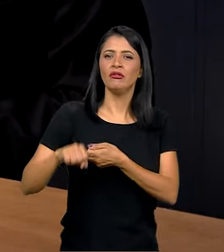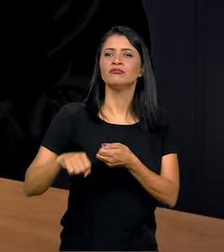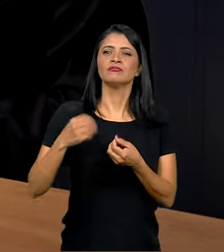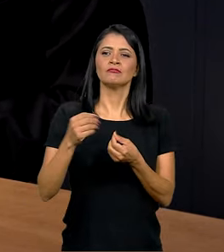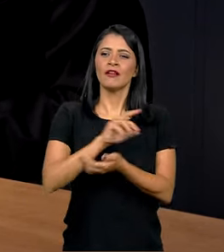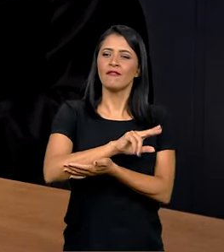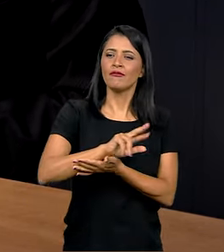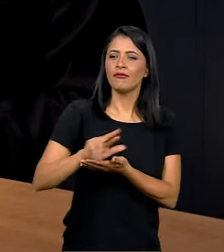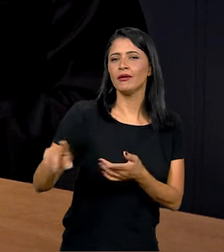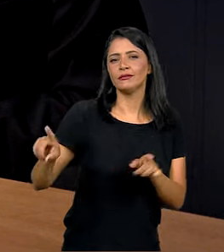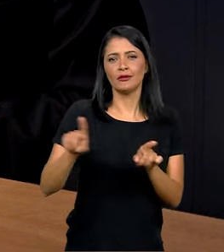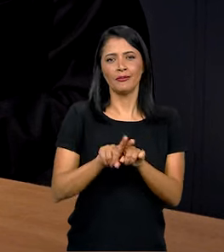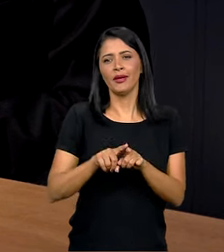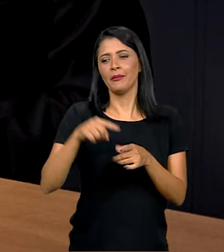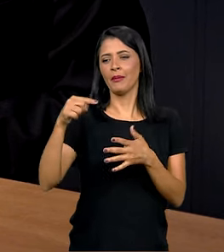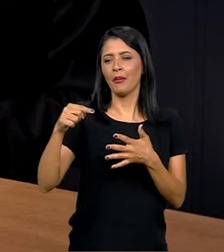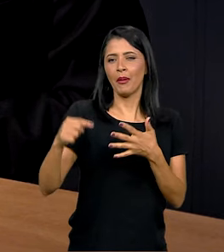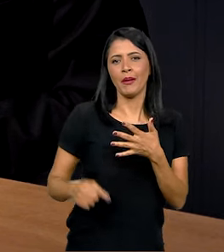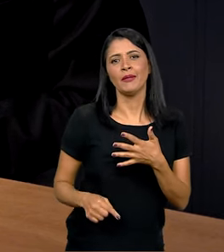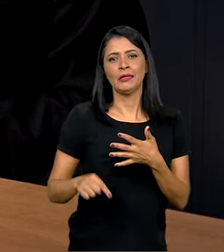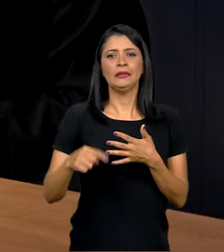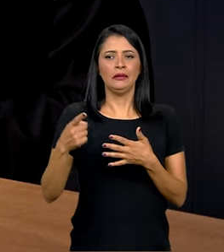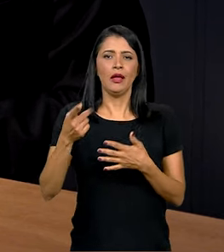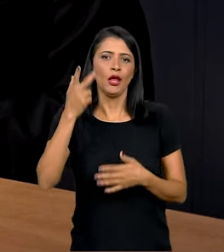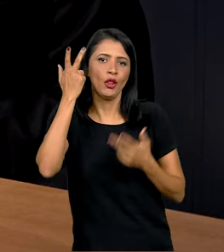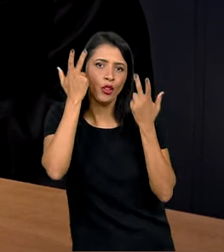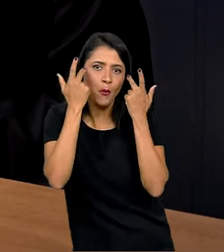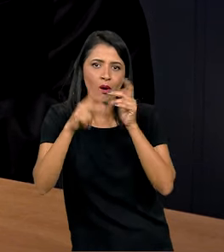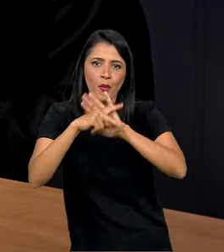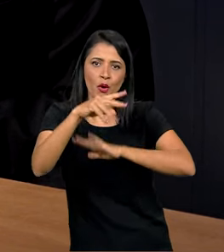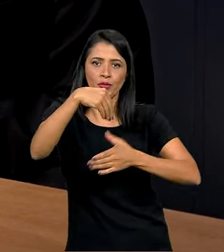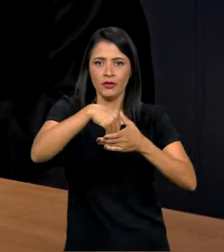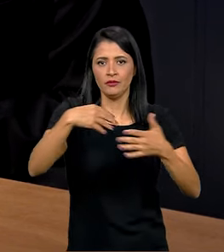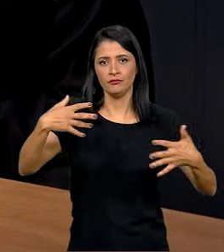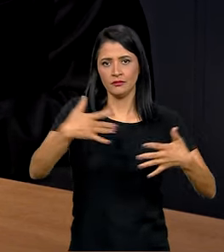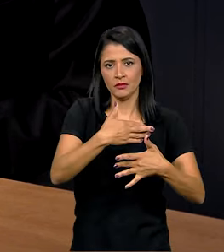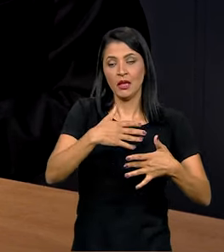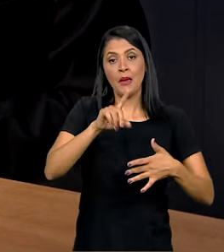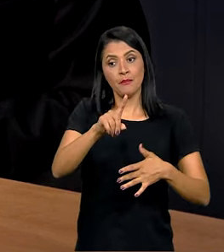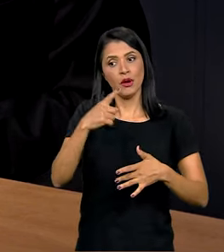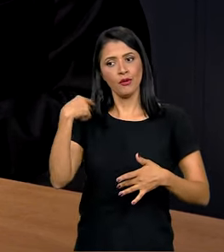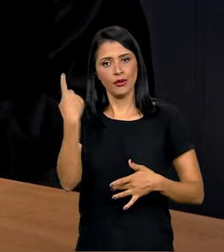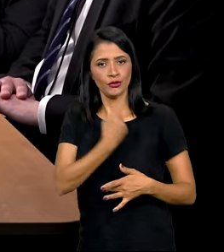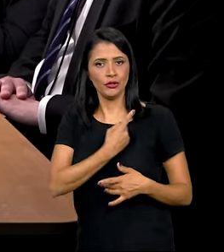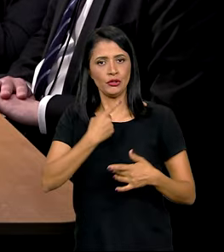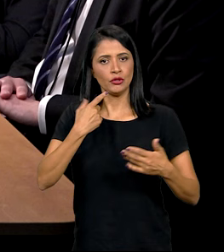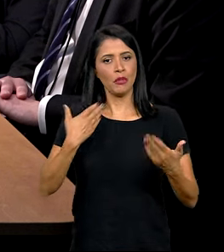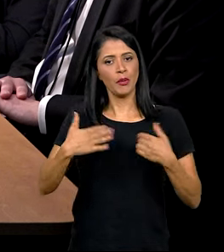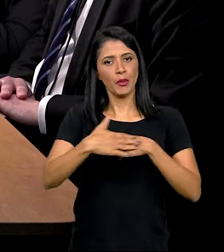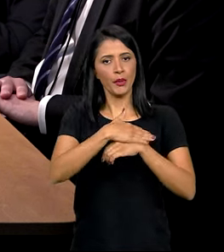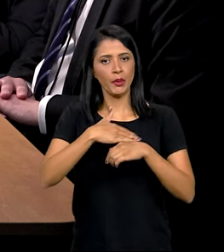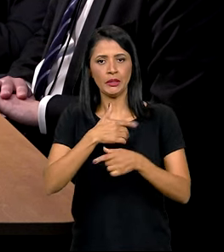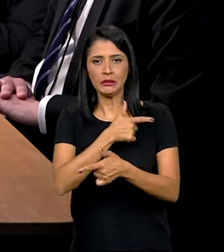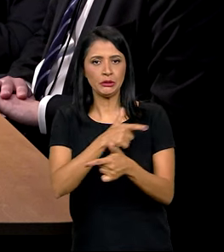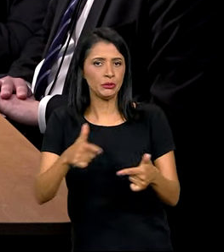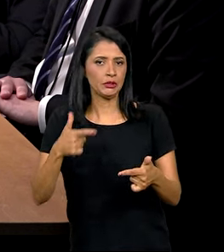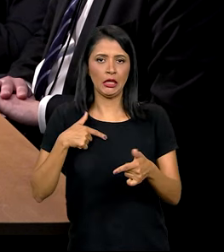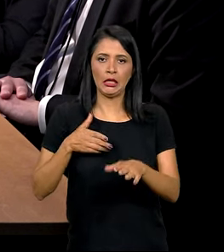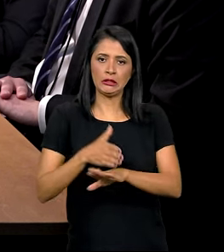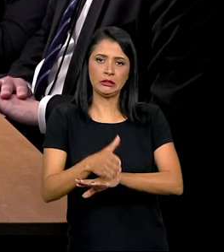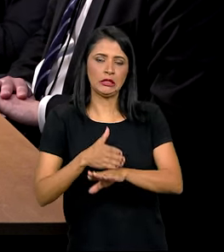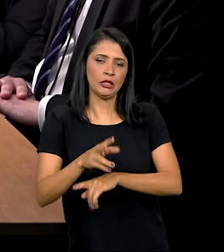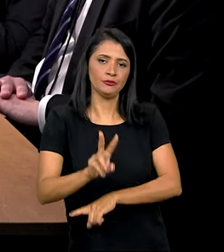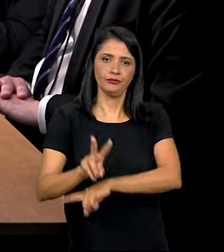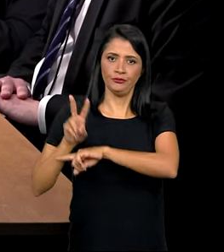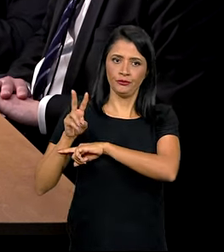surge Inúmeras coisas inúmeros fatores e que são comuns as cidades então mas é o que a gente tá conversando aqui sem o acesso a fundo